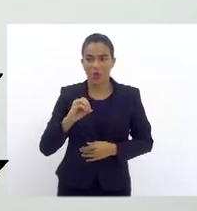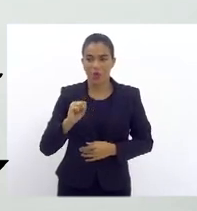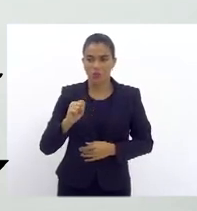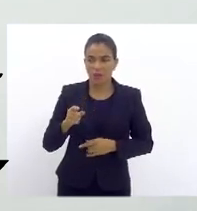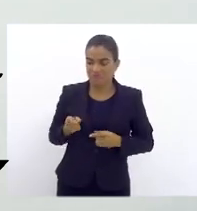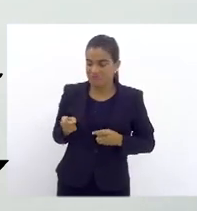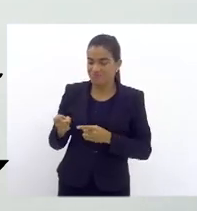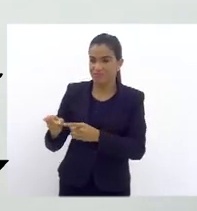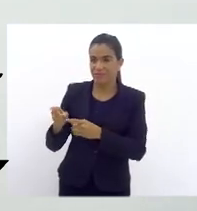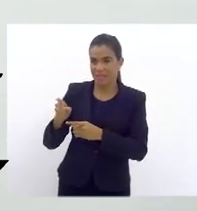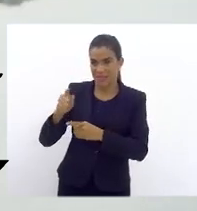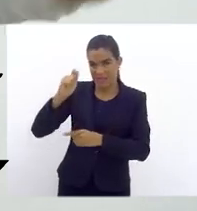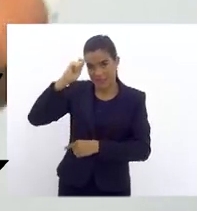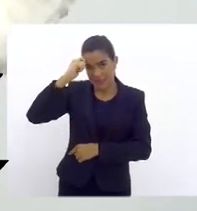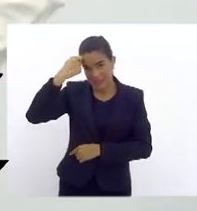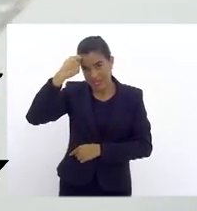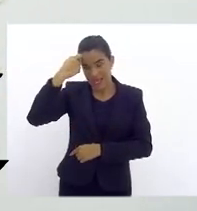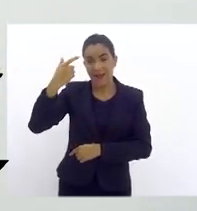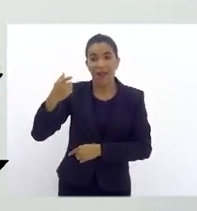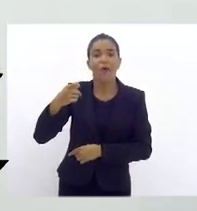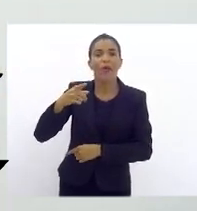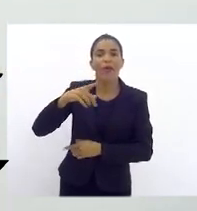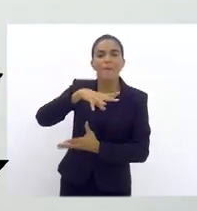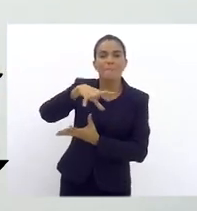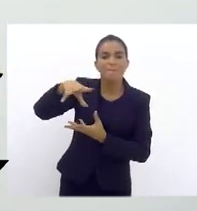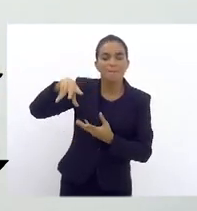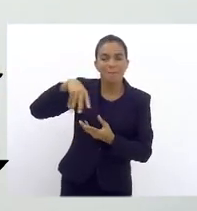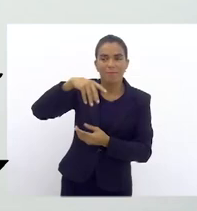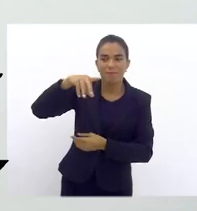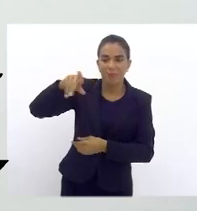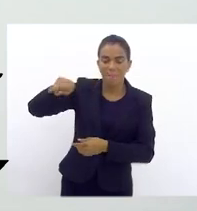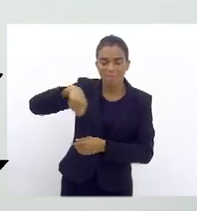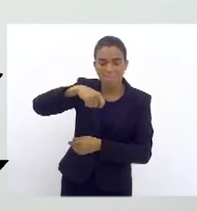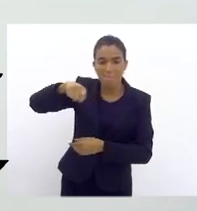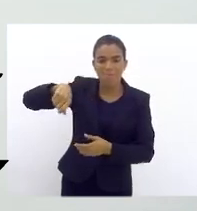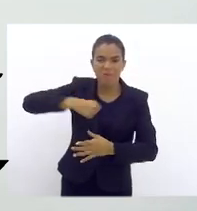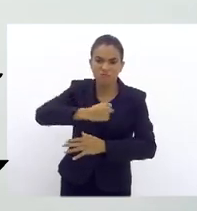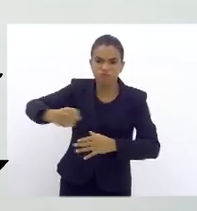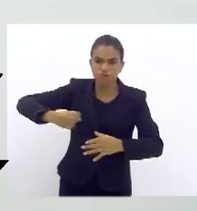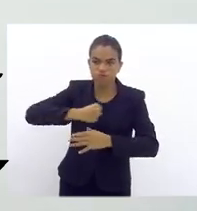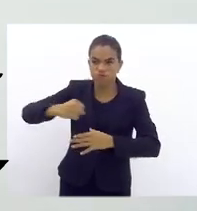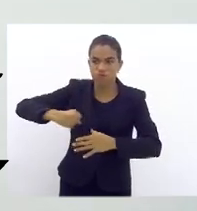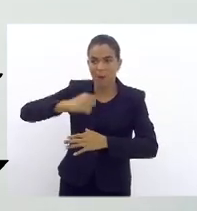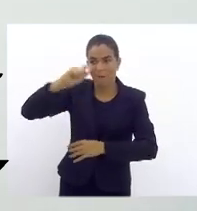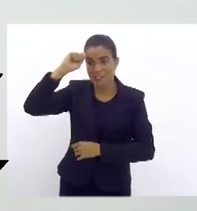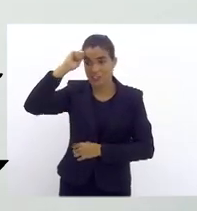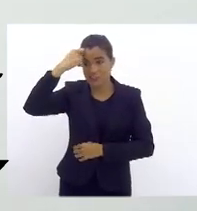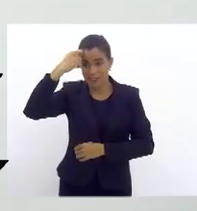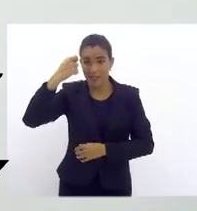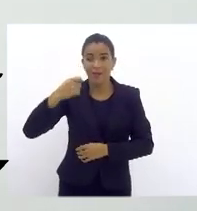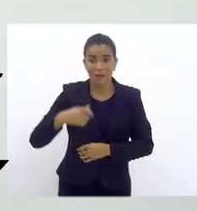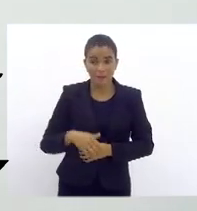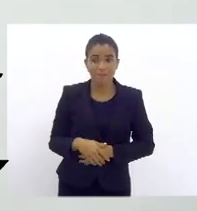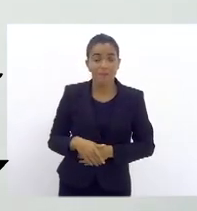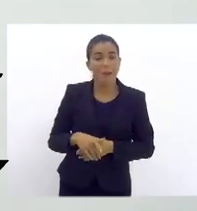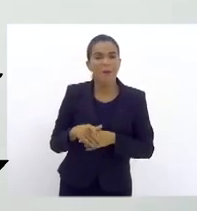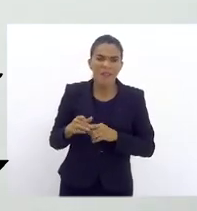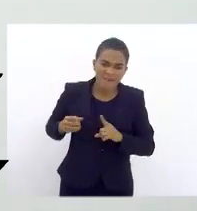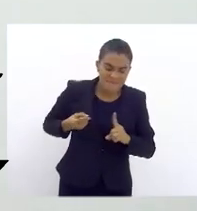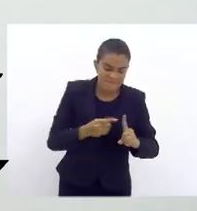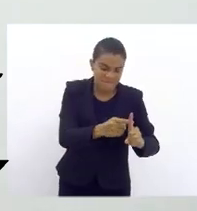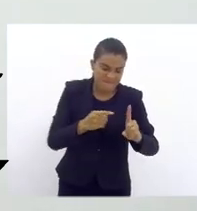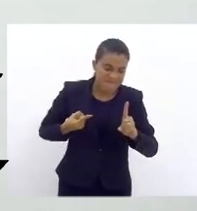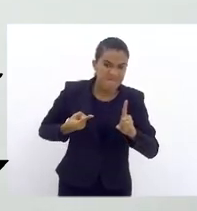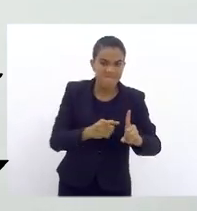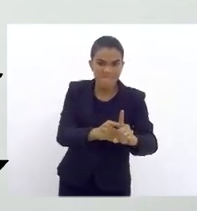de magia Negra os Pentecostais hoje também por muitas das vezes perseguem seus próprios irmãos